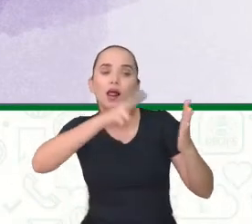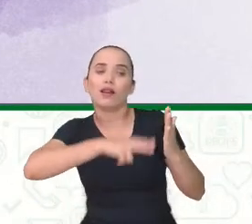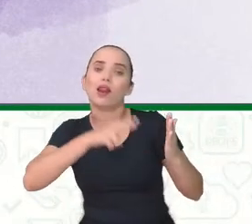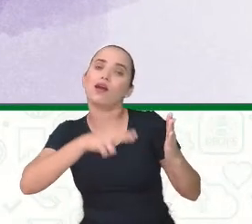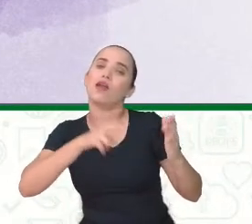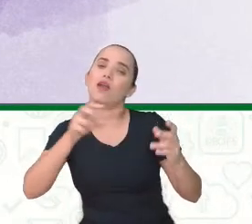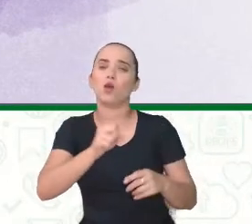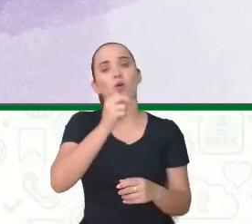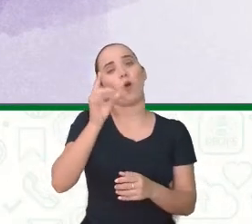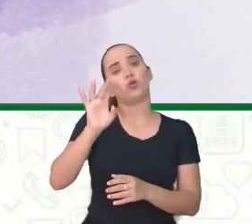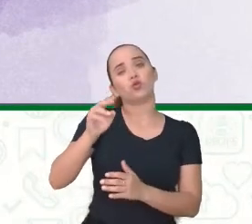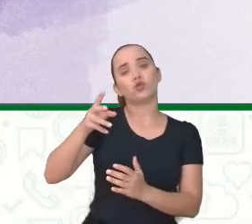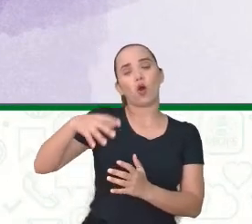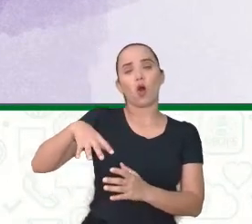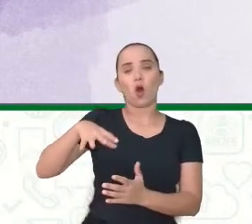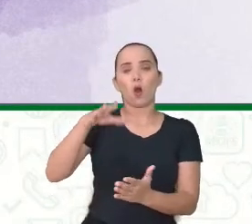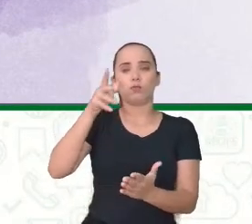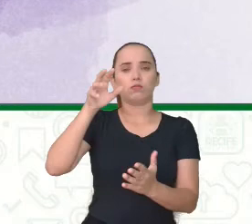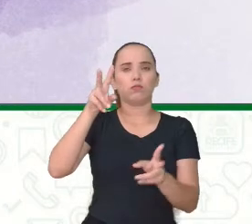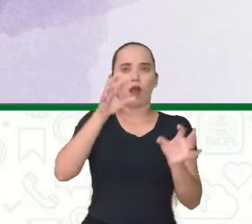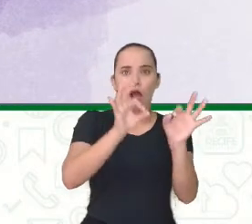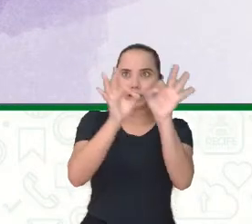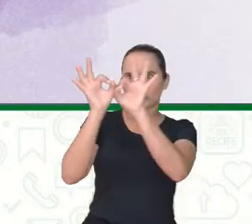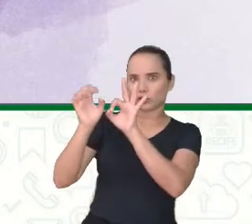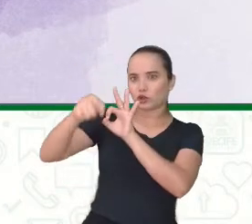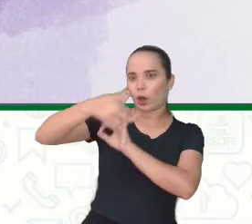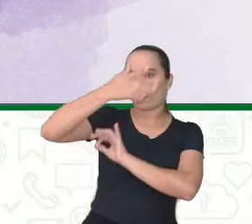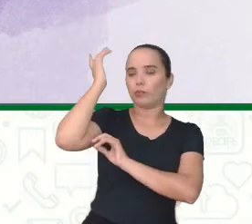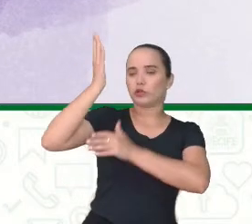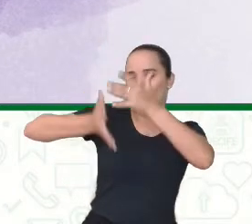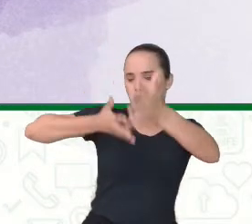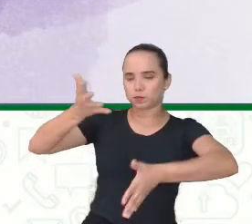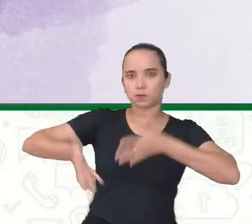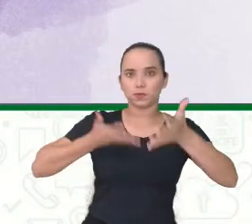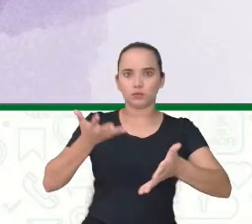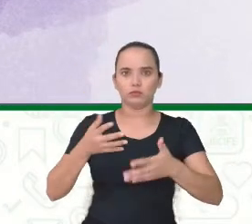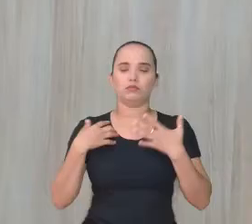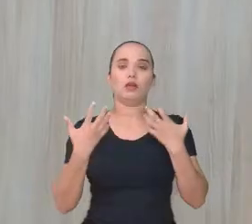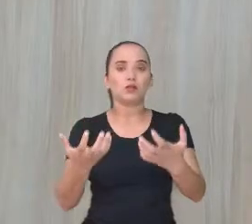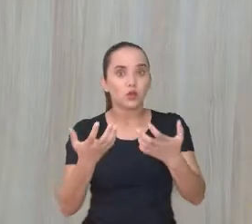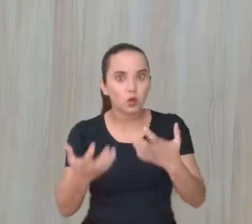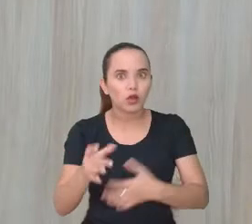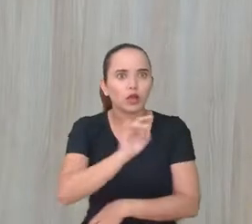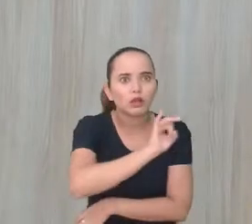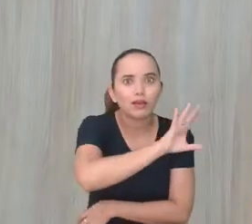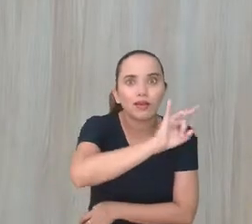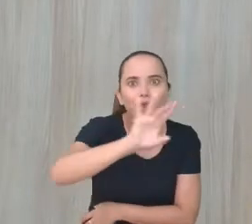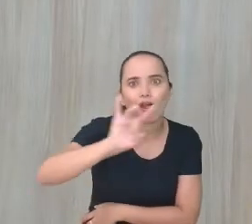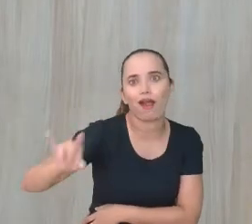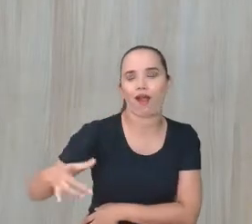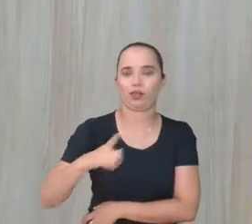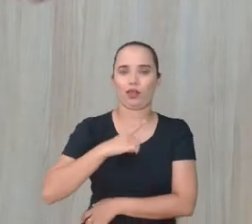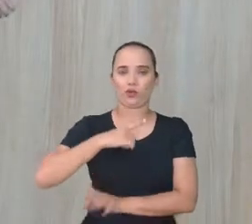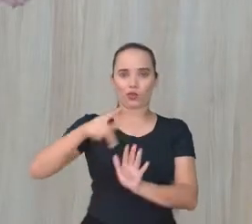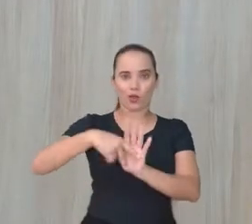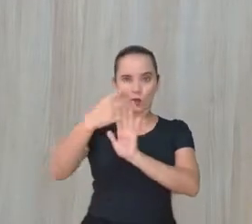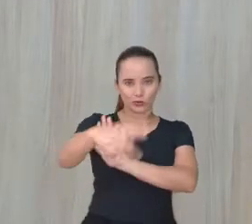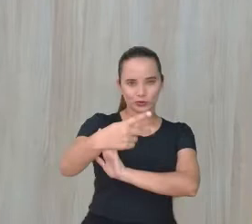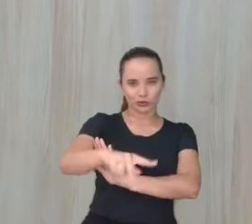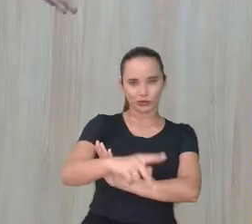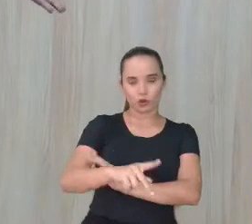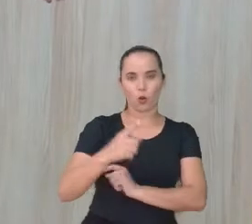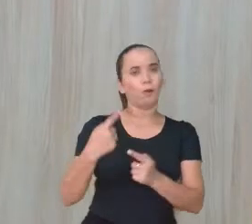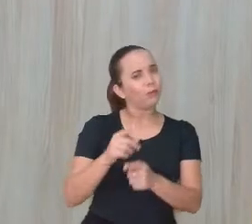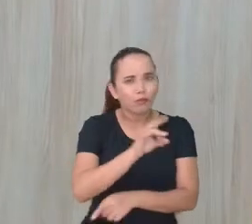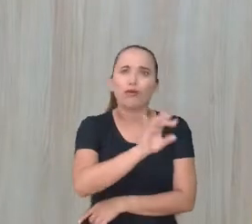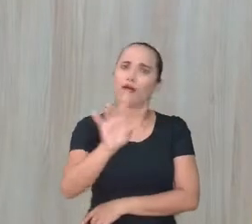esse trabalho. Mas, a princípio, eu quero que cada um faça o seu. Por quê? Porque cada um tem uma história diferente.